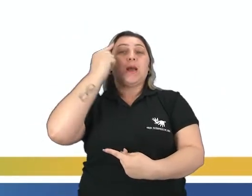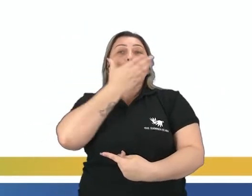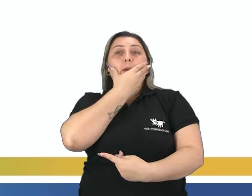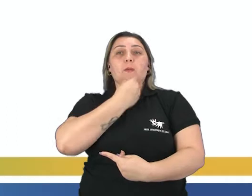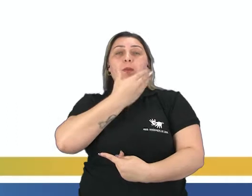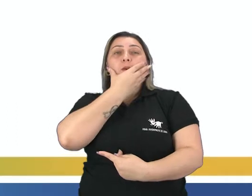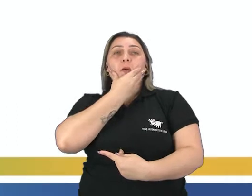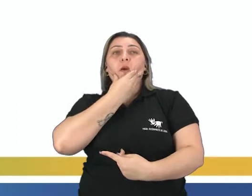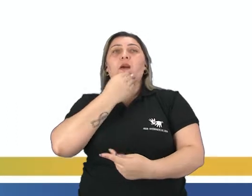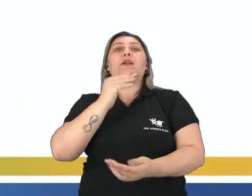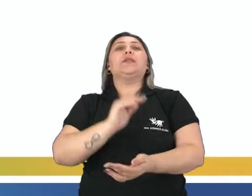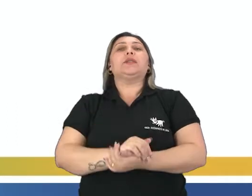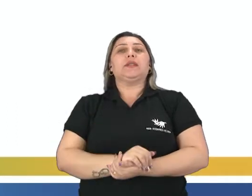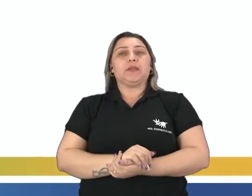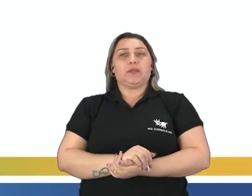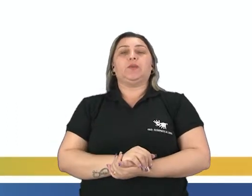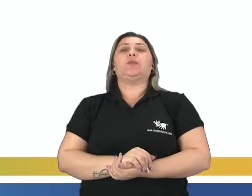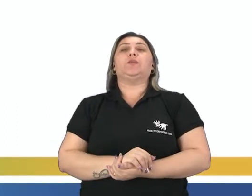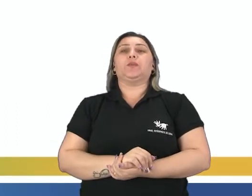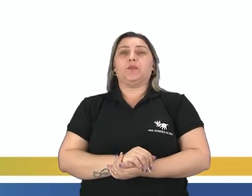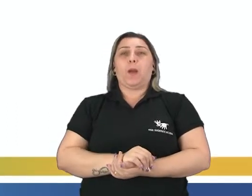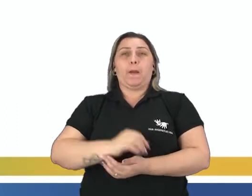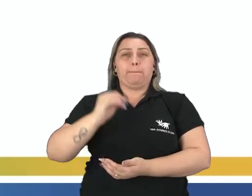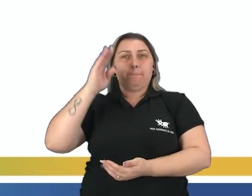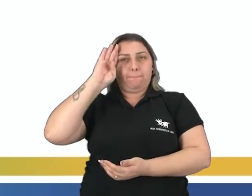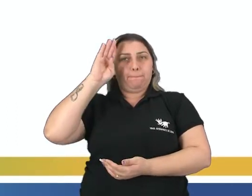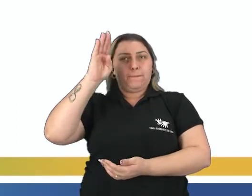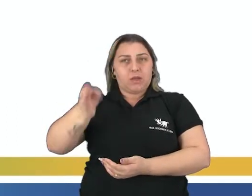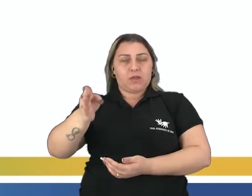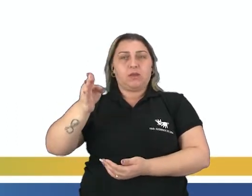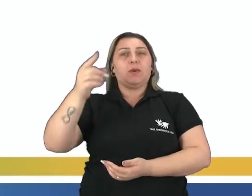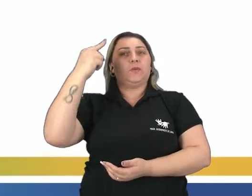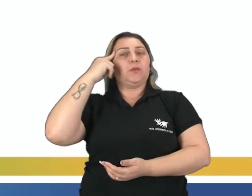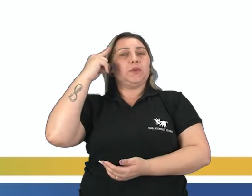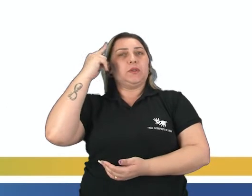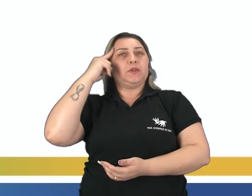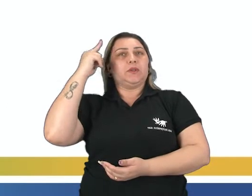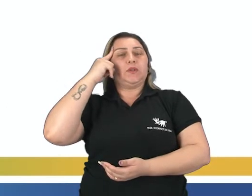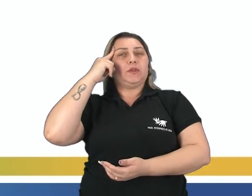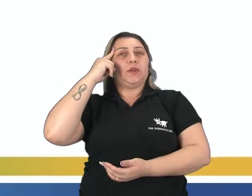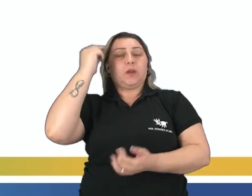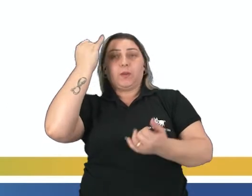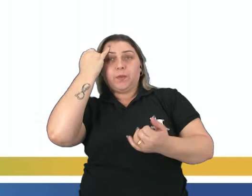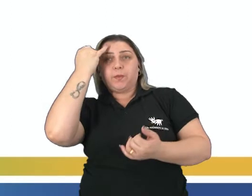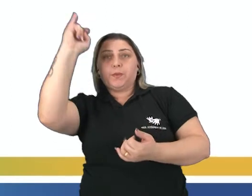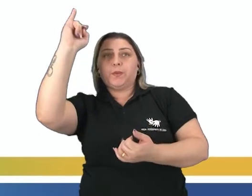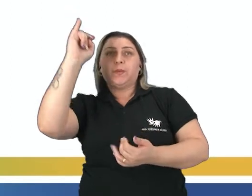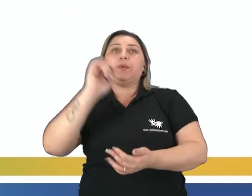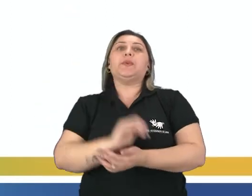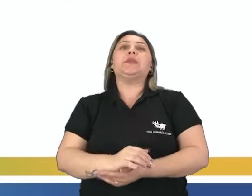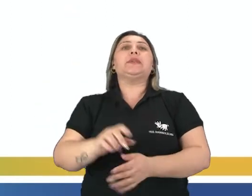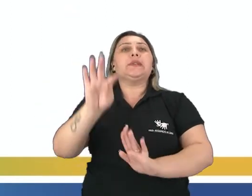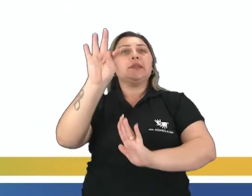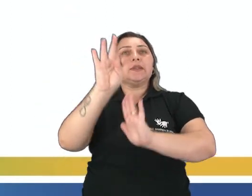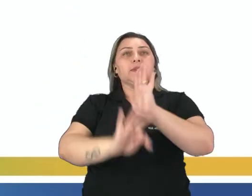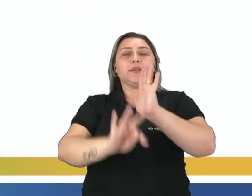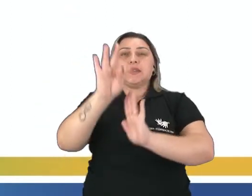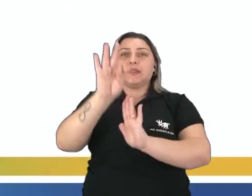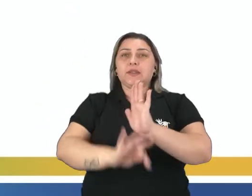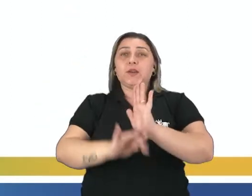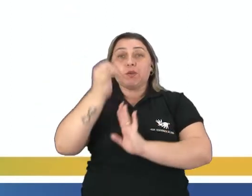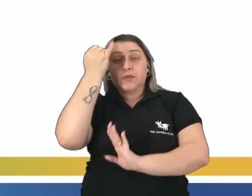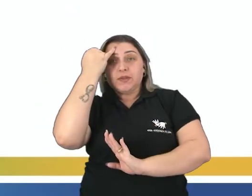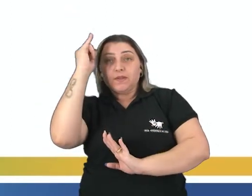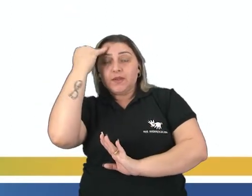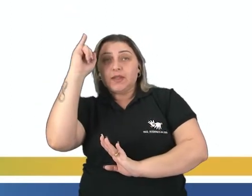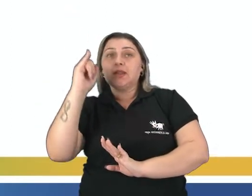pensamento humano, o homem sendo o centro, né, do pensamento, da criação. Textos